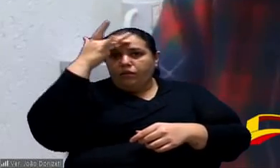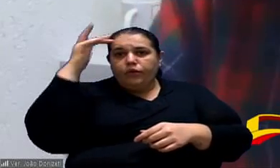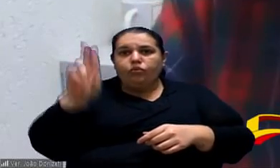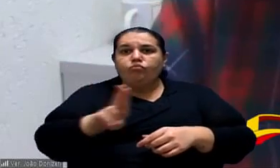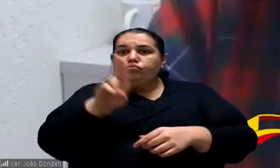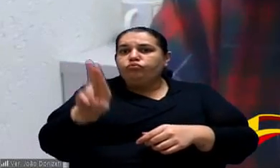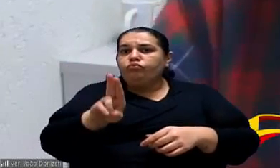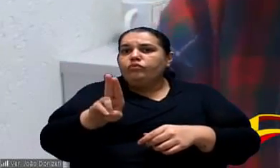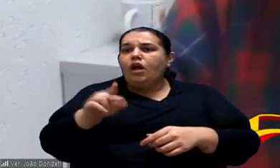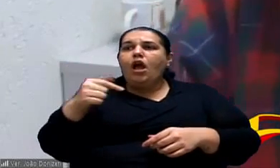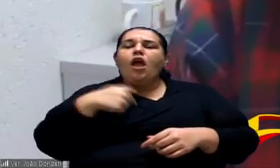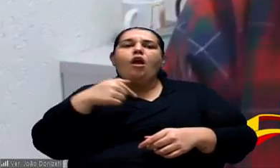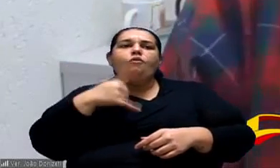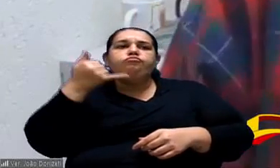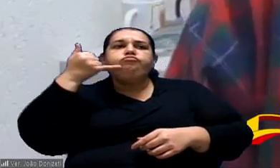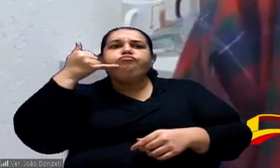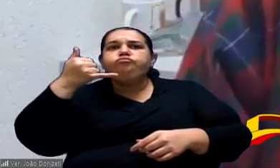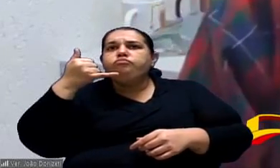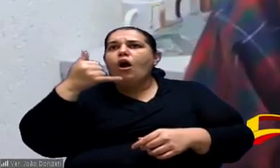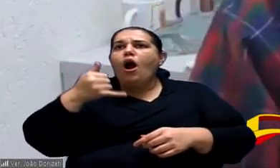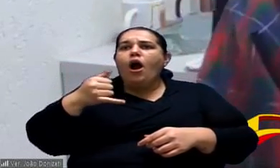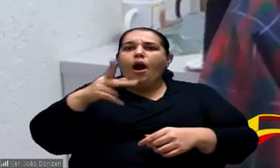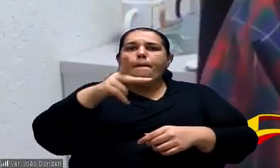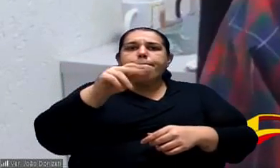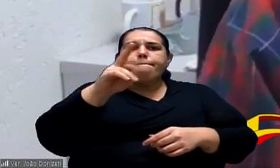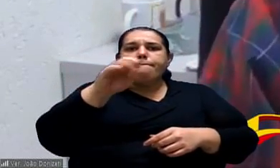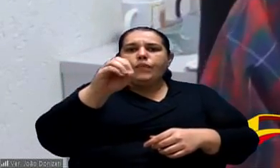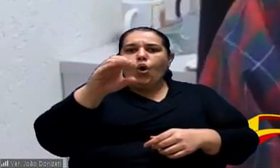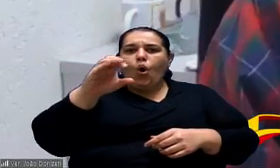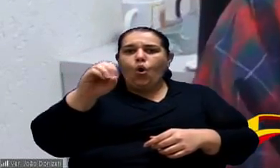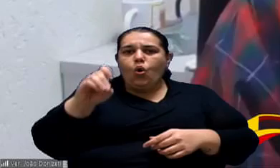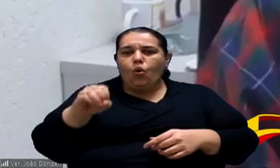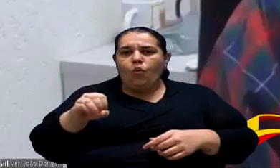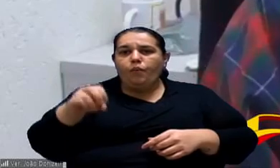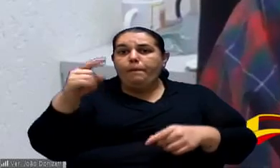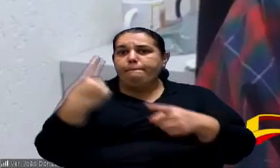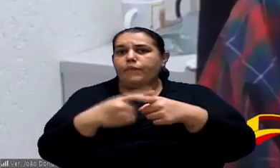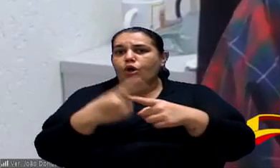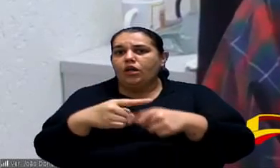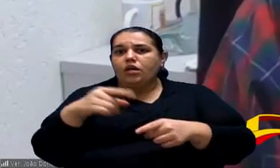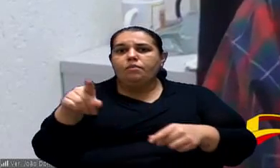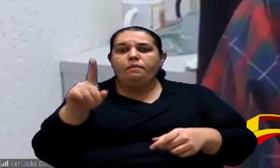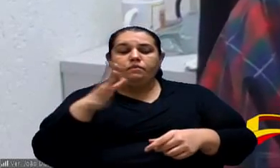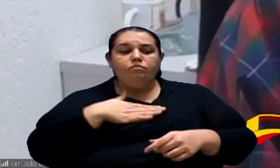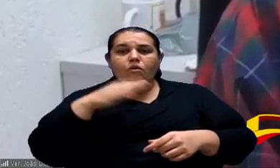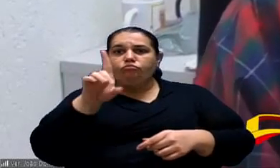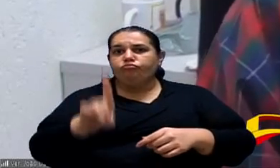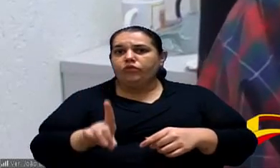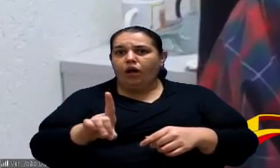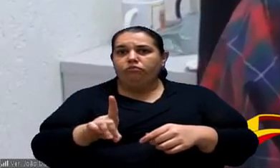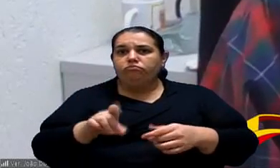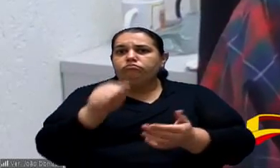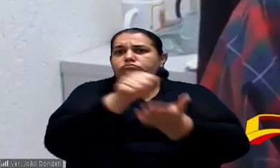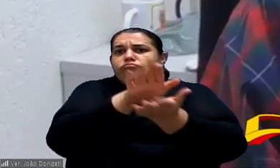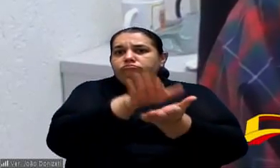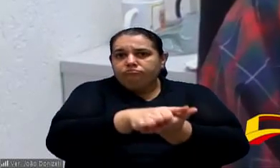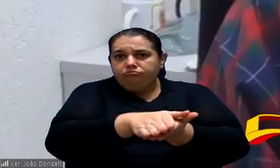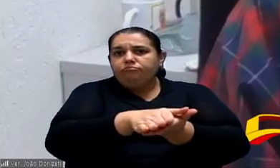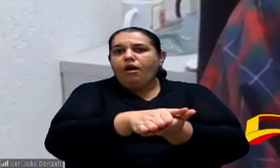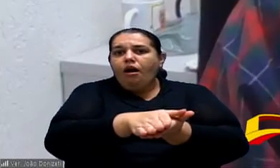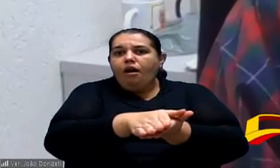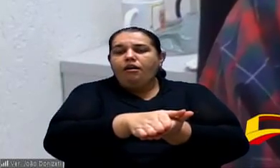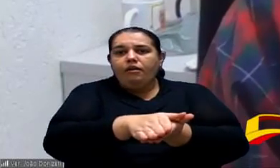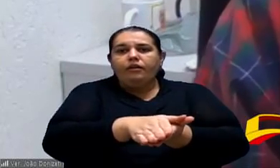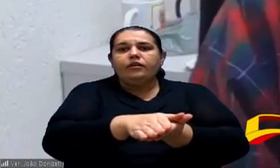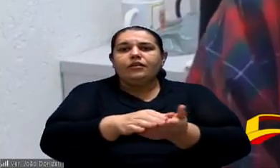fala, eu vou ligar para o PROCON, vou chamar o fiscal, e o fiscal tem que fazer valer, tem que multar os caras. Está multando mega